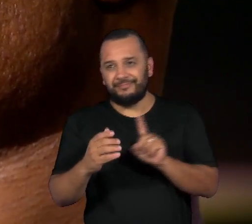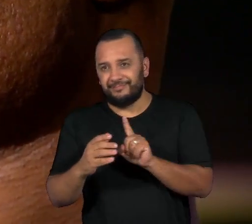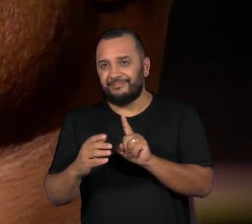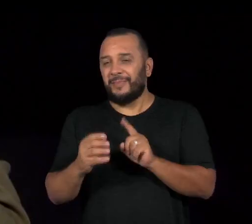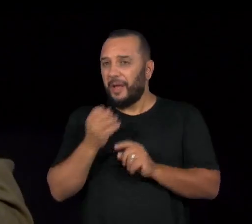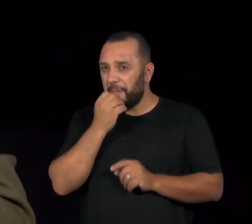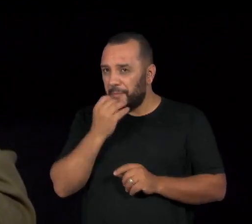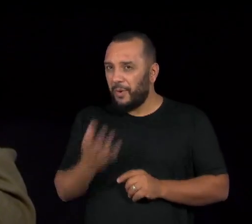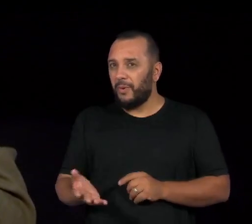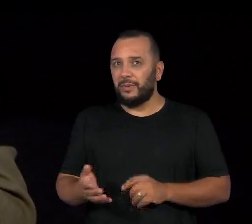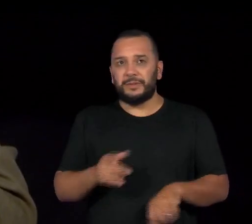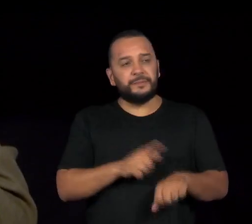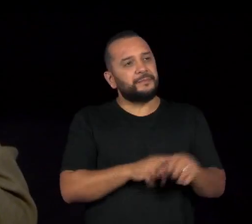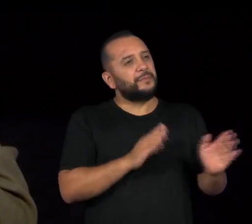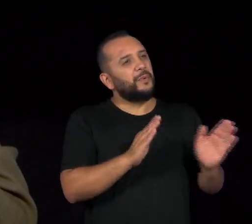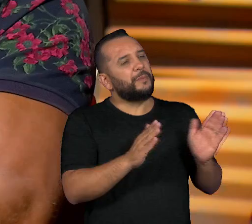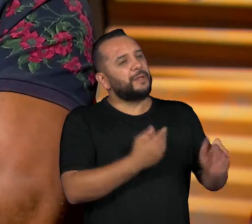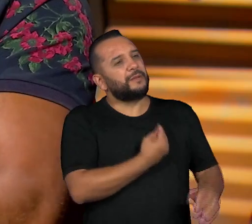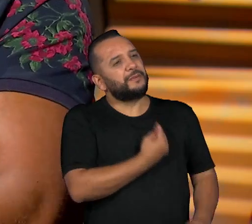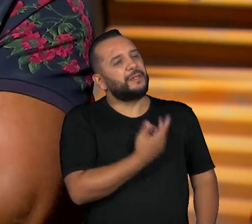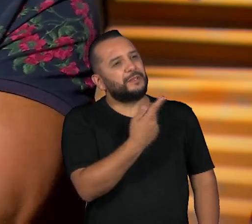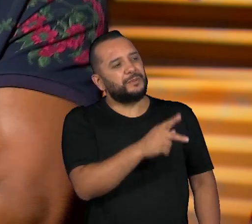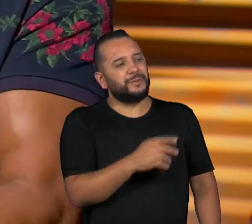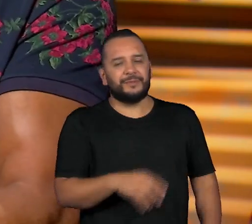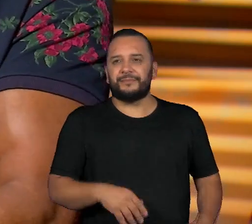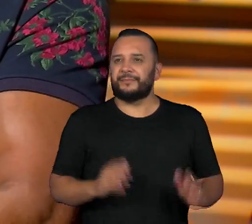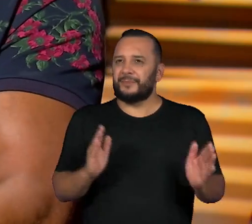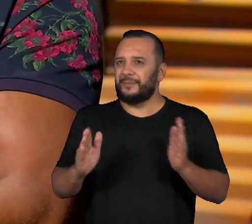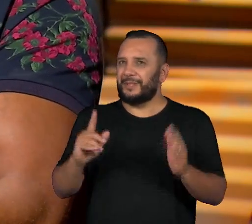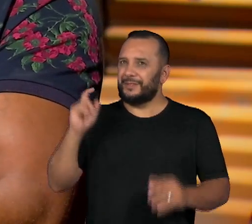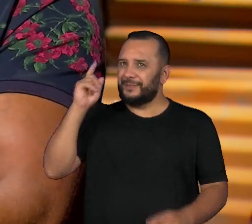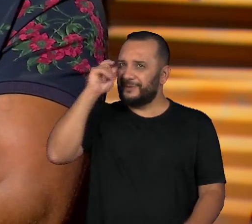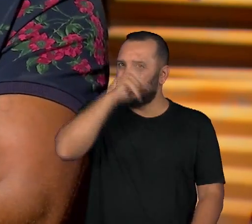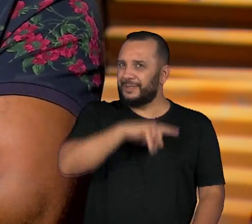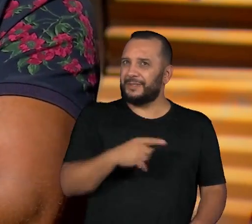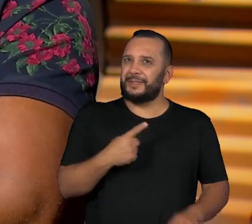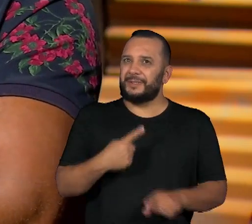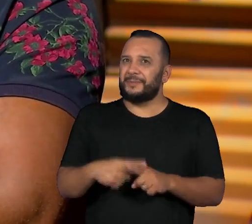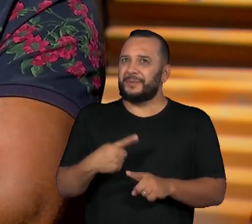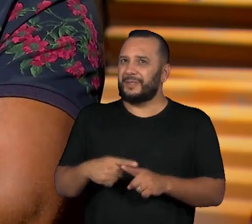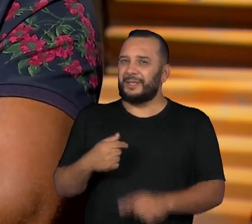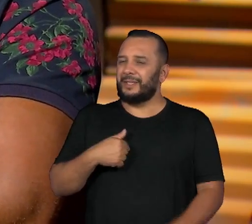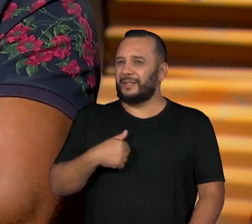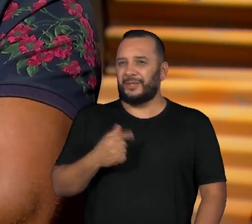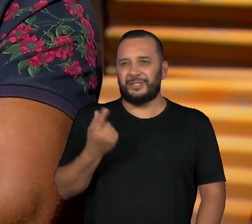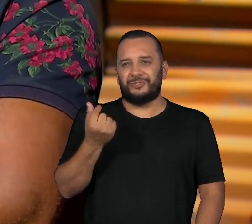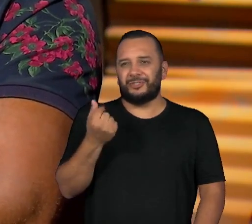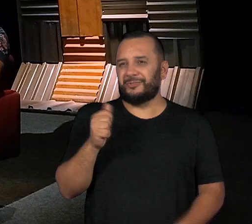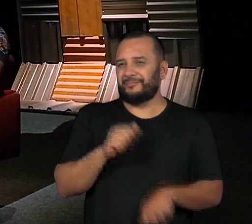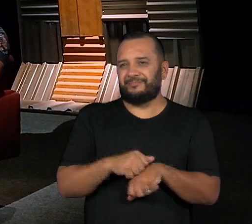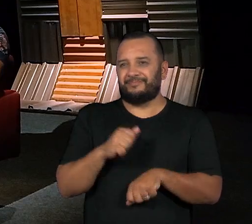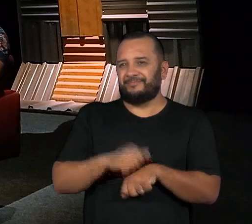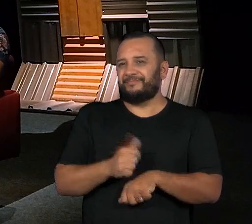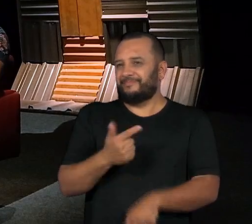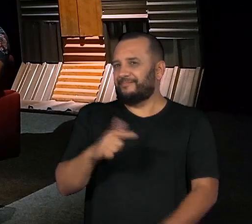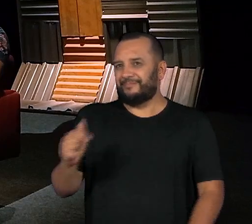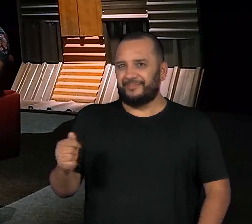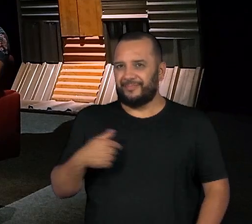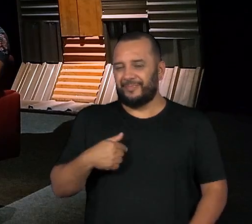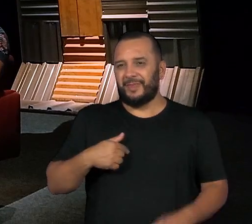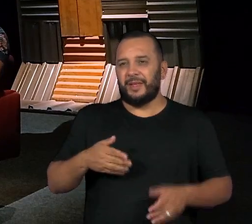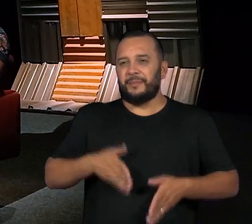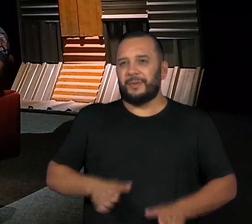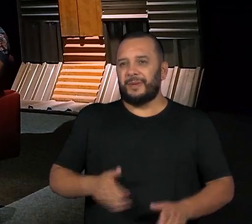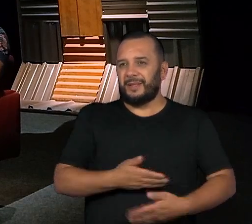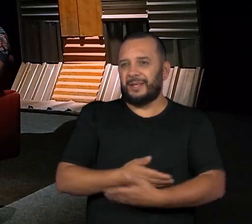Que momento que foi esse? Foi um momento difícil, mestre, porque a gente não tinha condições financeiras, a neném nasceu